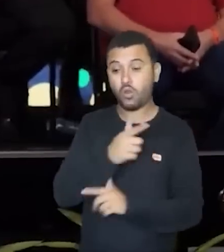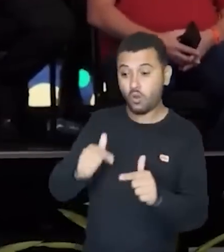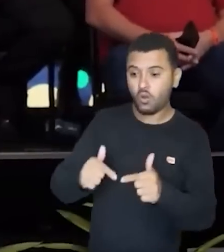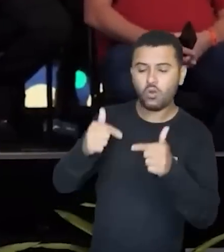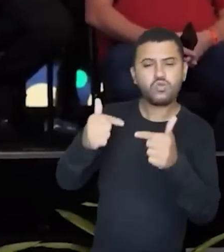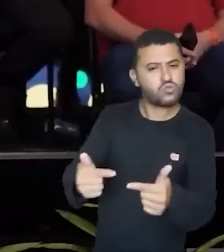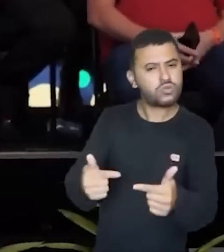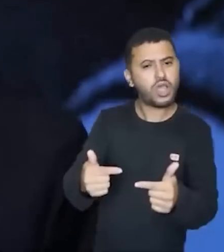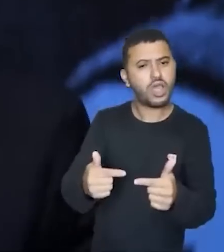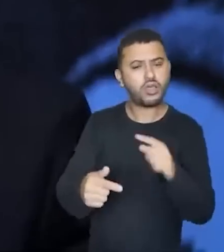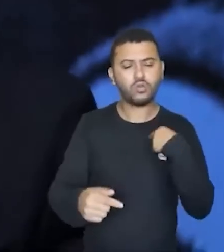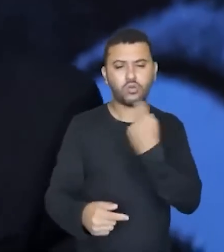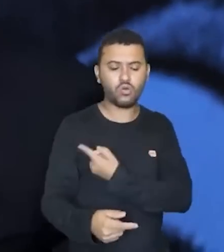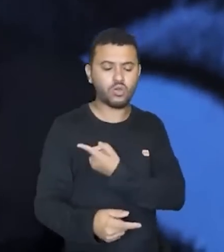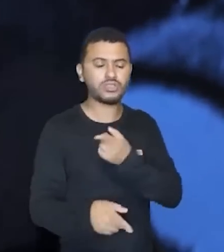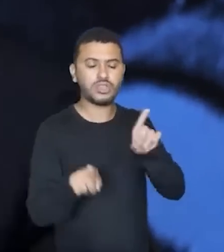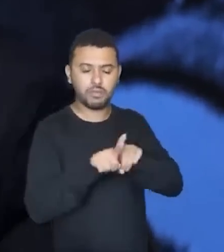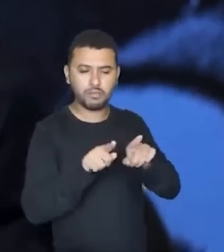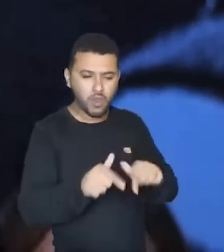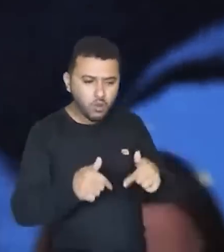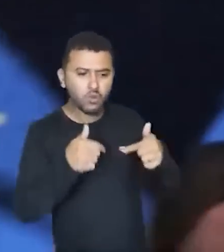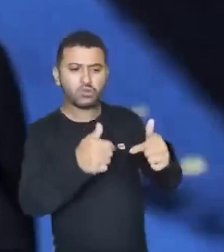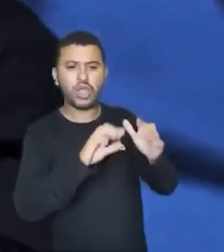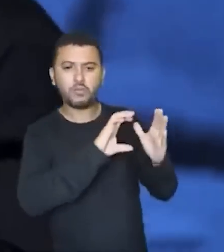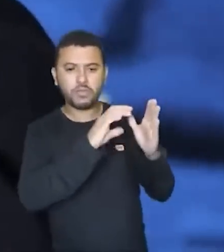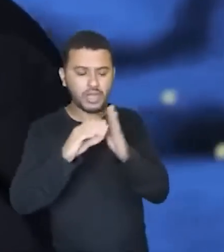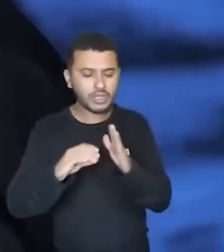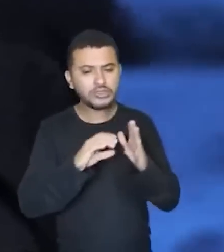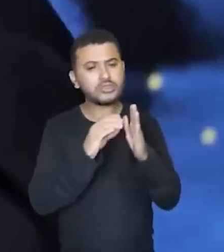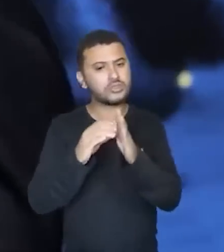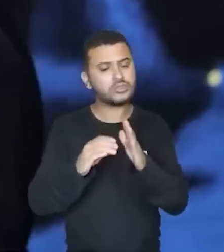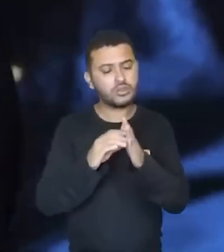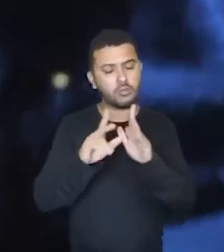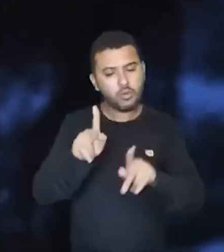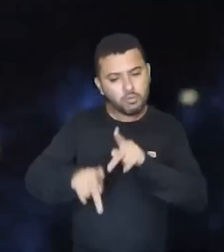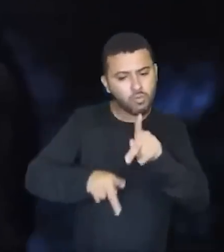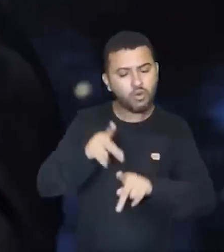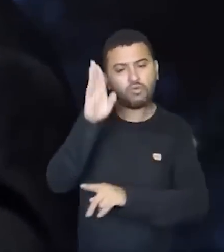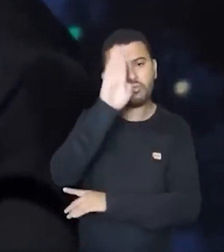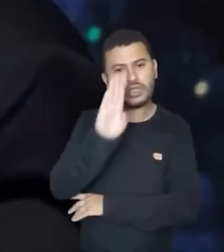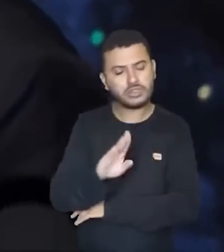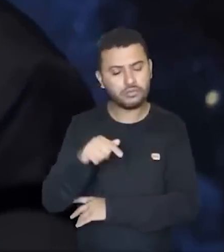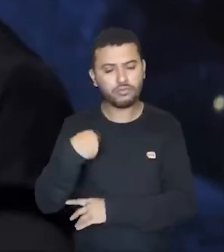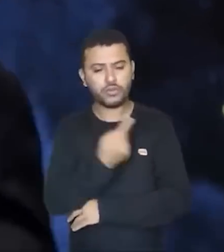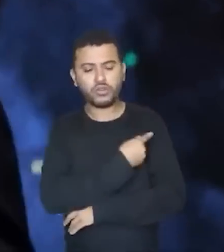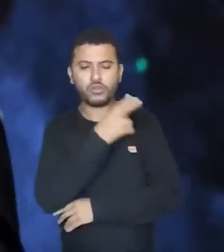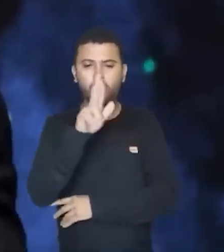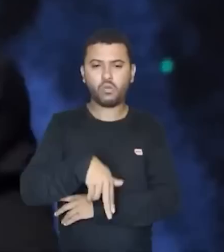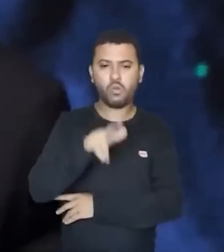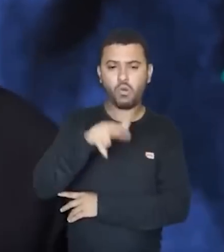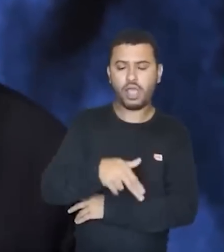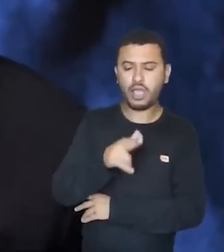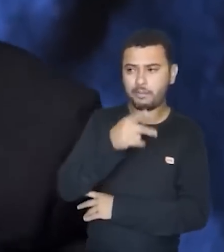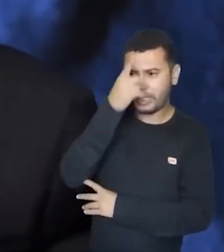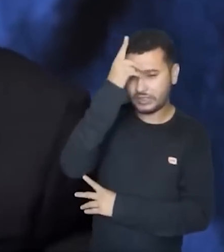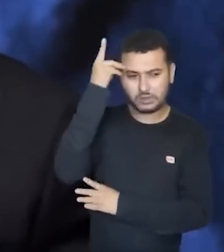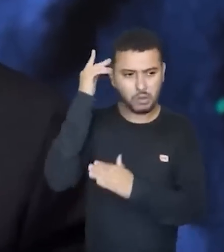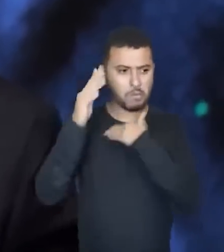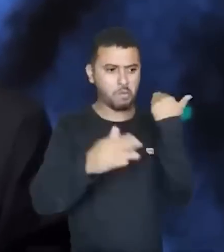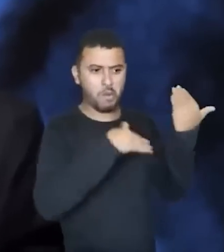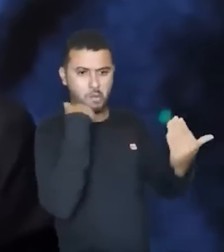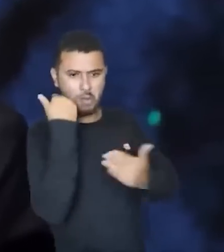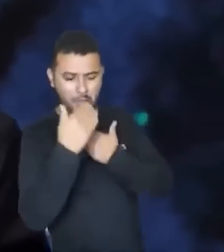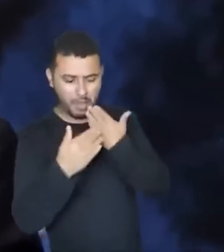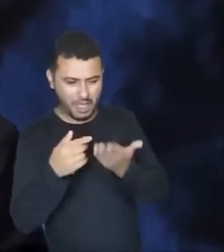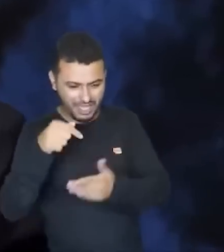pelo nosso partido e vamos brigar pelo povo brasileiro para que nunca mais um genocida ganhe as